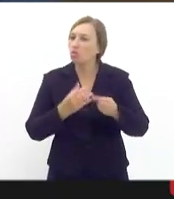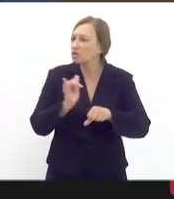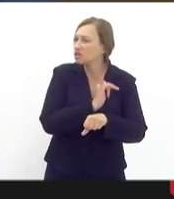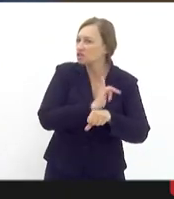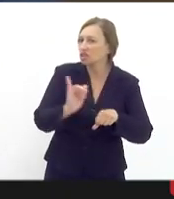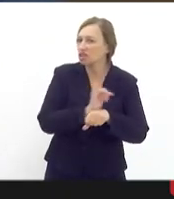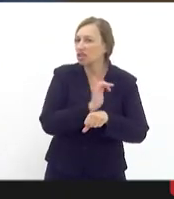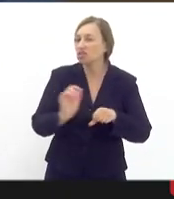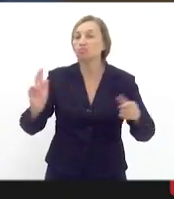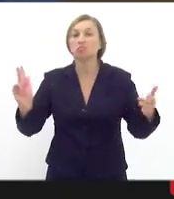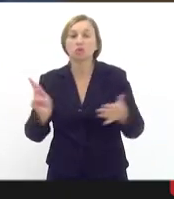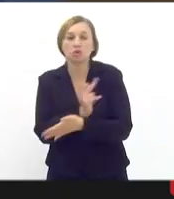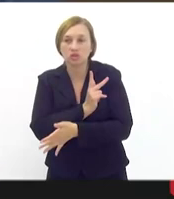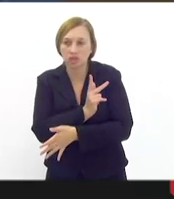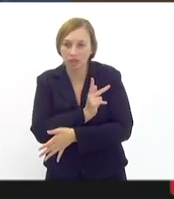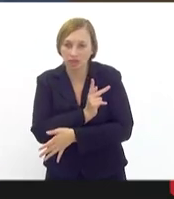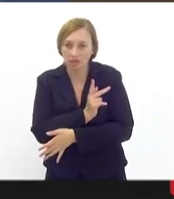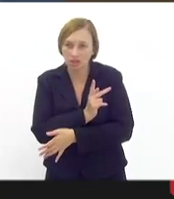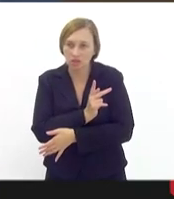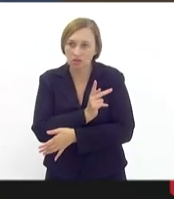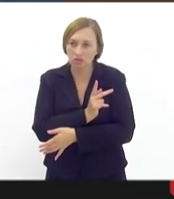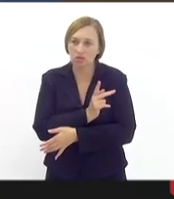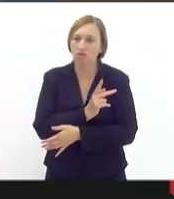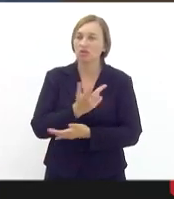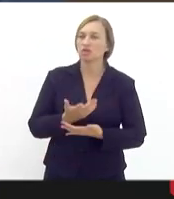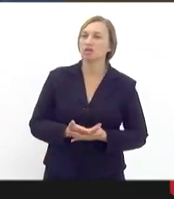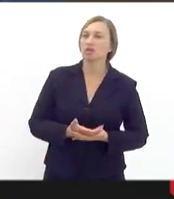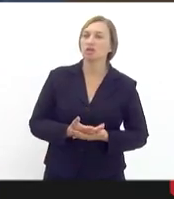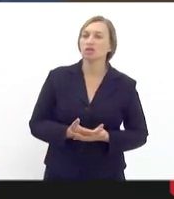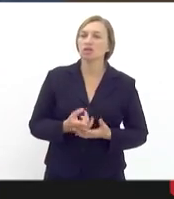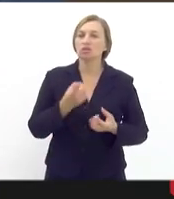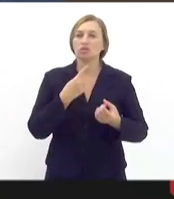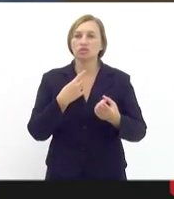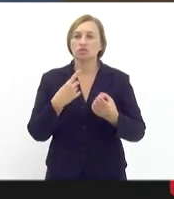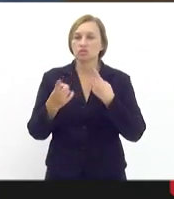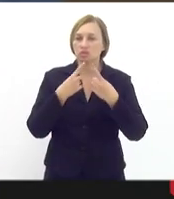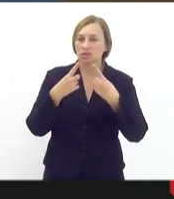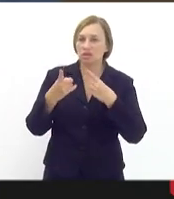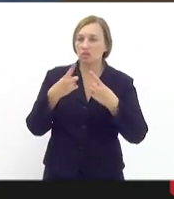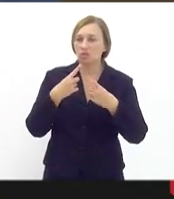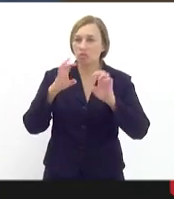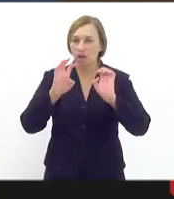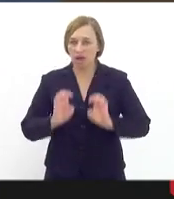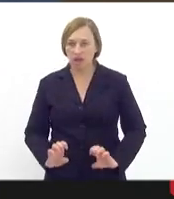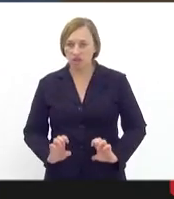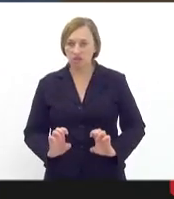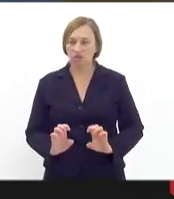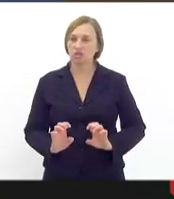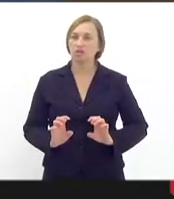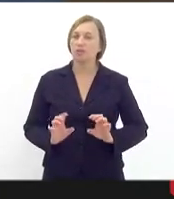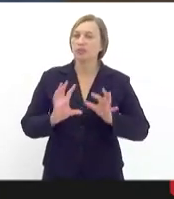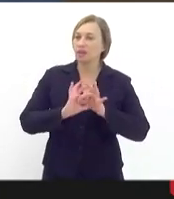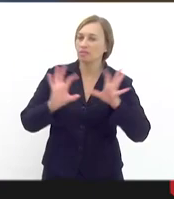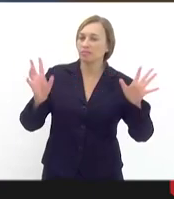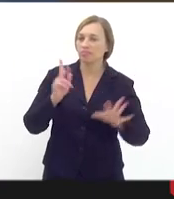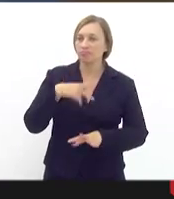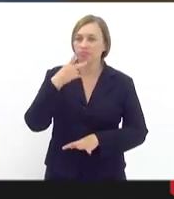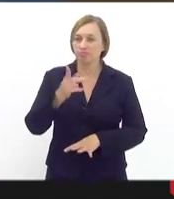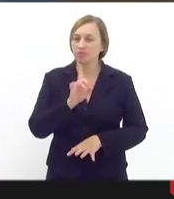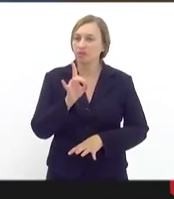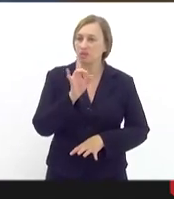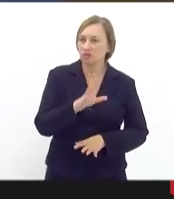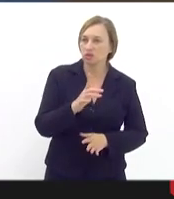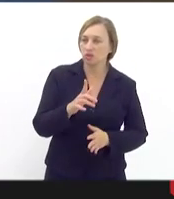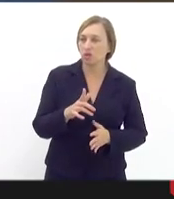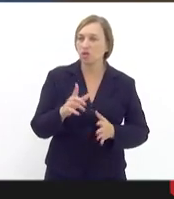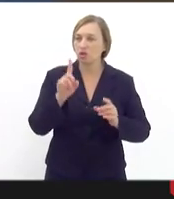dá. Algoritmo de recomendação traz um debate ético para a mesa, porque liberdade de expressão não é só o direito